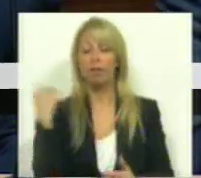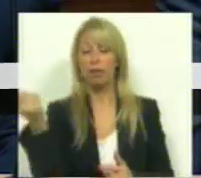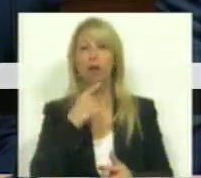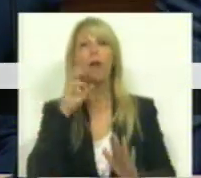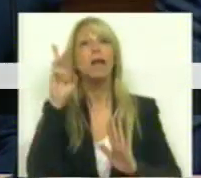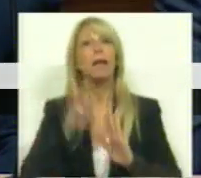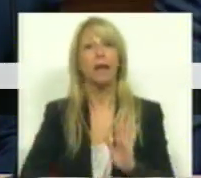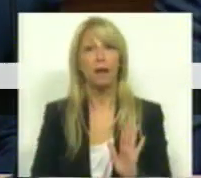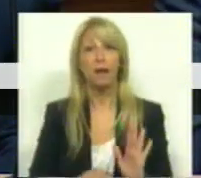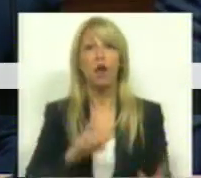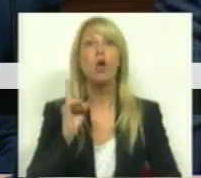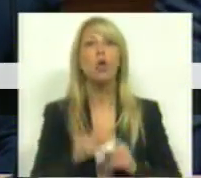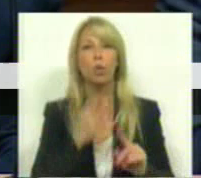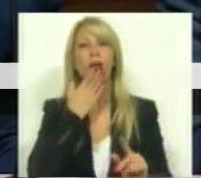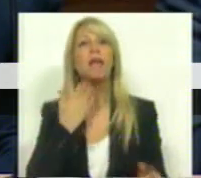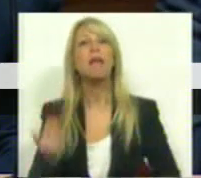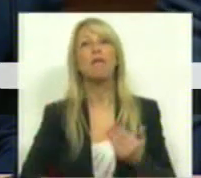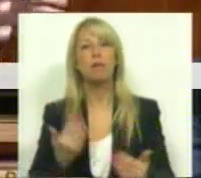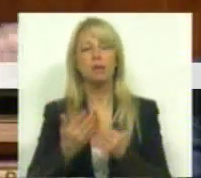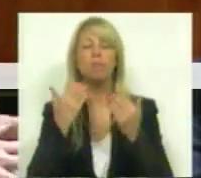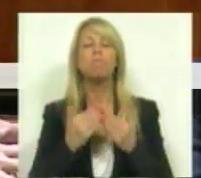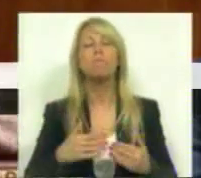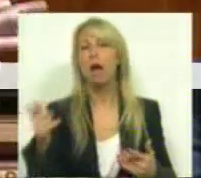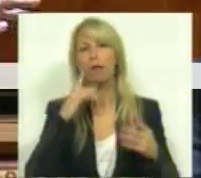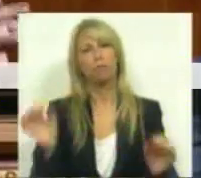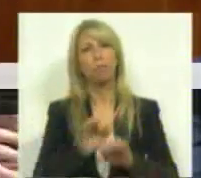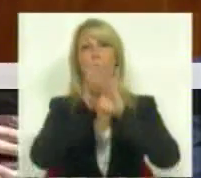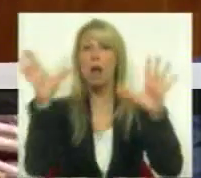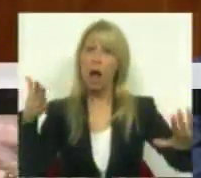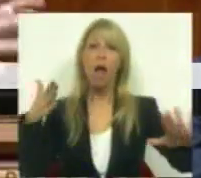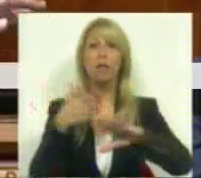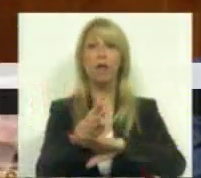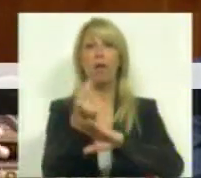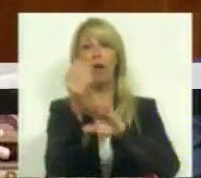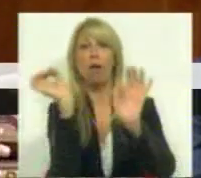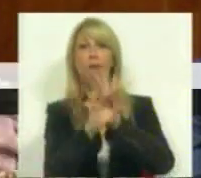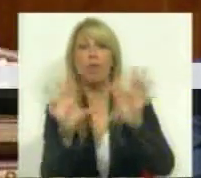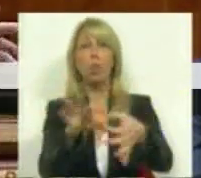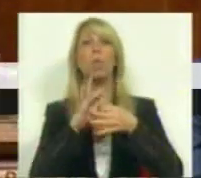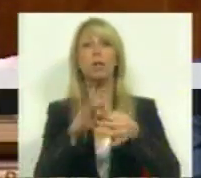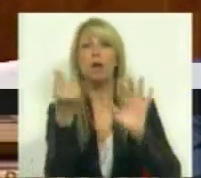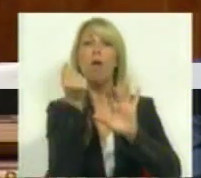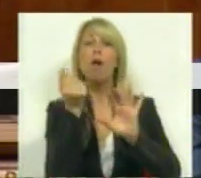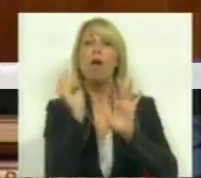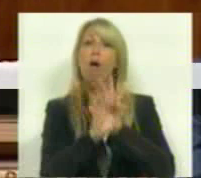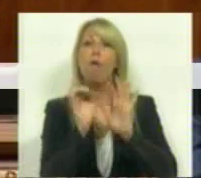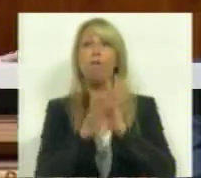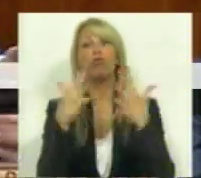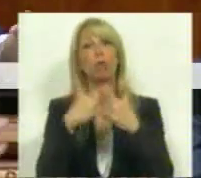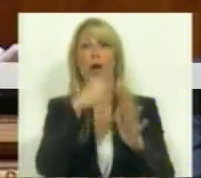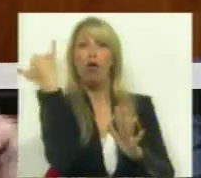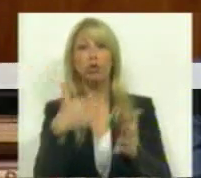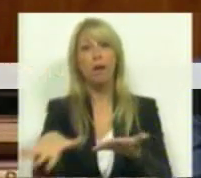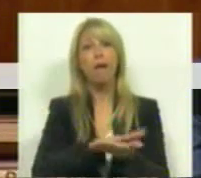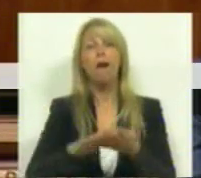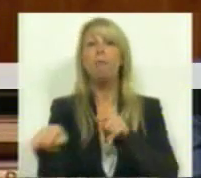regra do que é mais eficiente está muito explícita. É através do Fundo de Coesão e dos fundos estruturais e do segundo pilar da política agrícola.